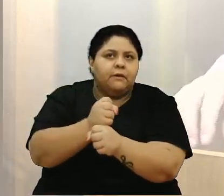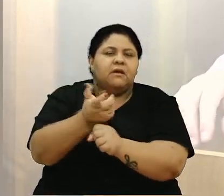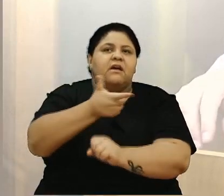ficou impressionado, mas eu tenho a impressão que agora está pior do que aquela vez.